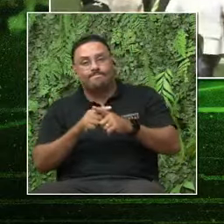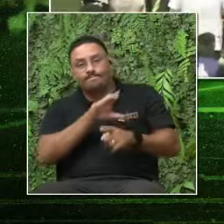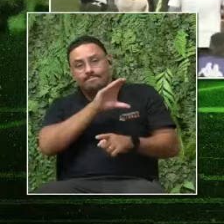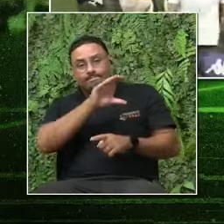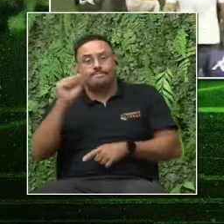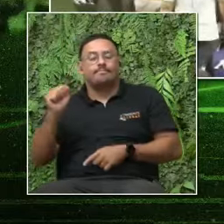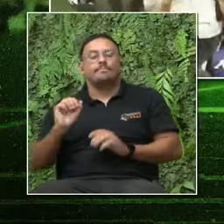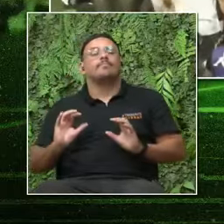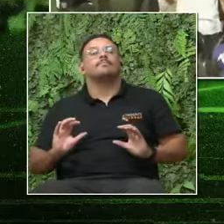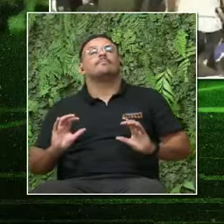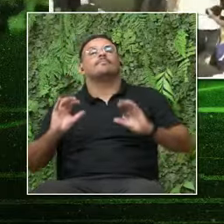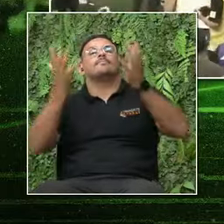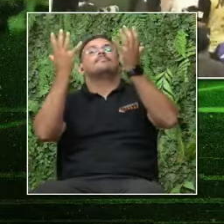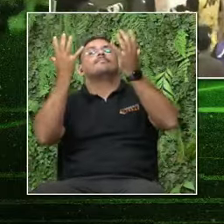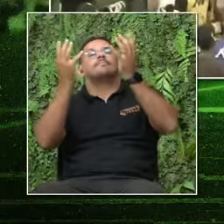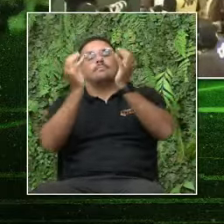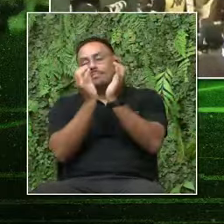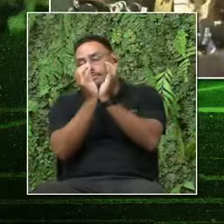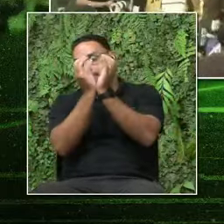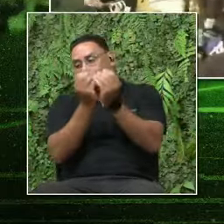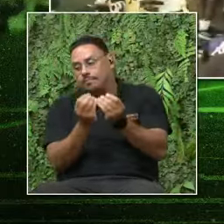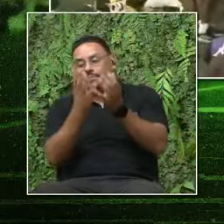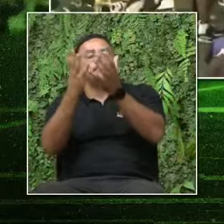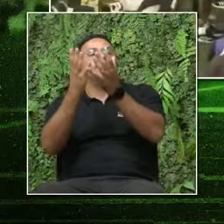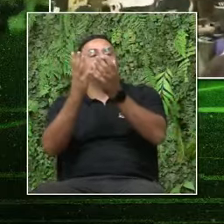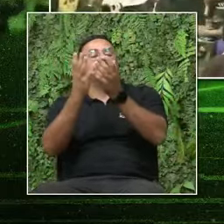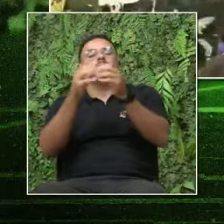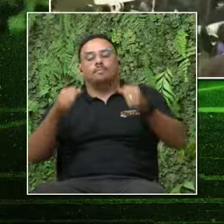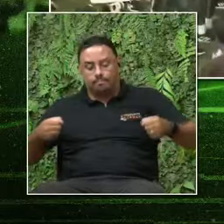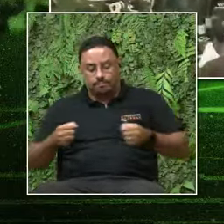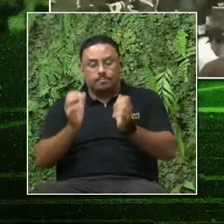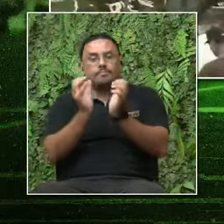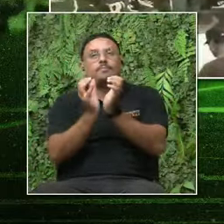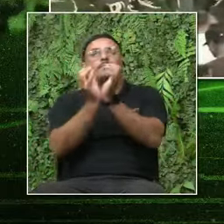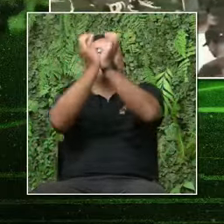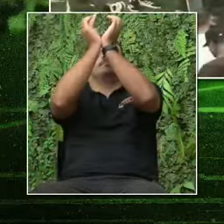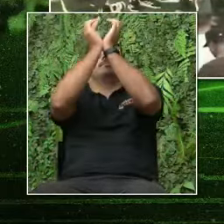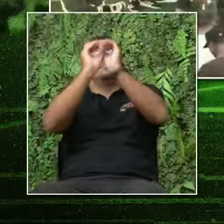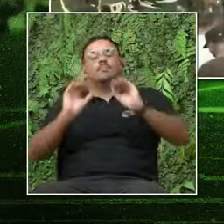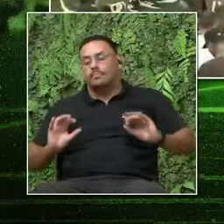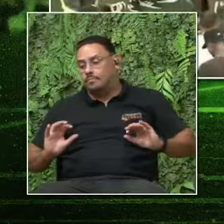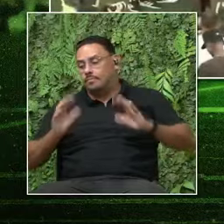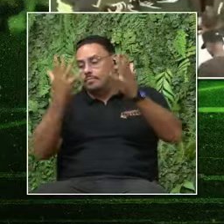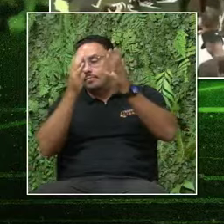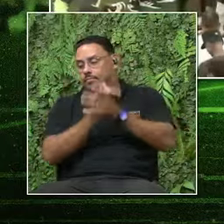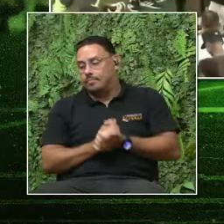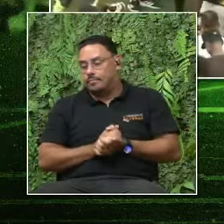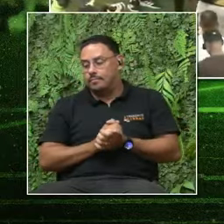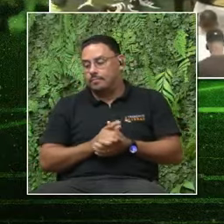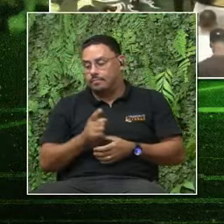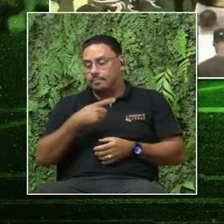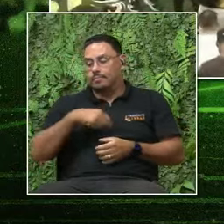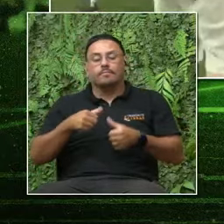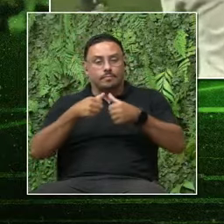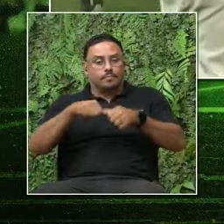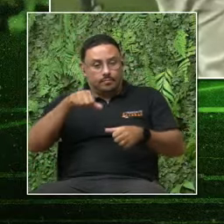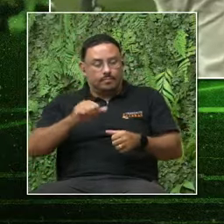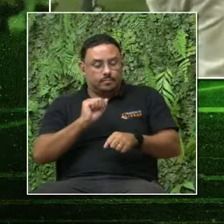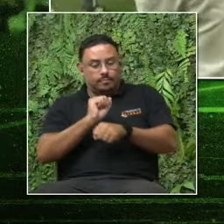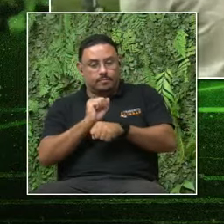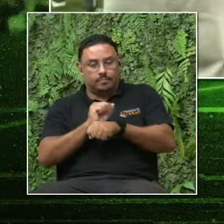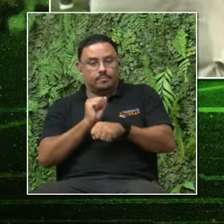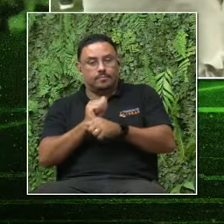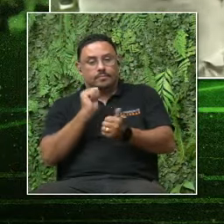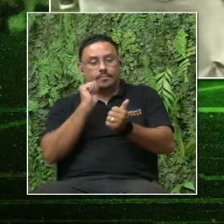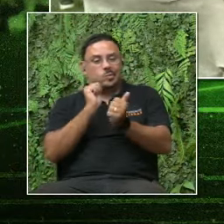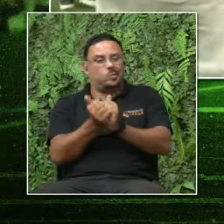aquela festa famosa entrega a taça rolou levantou e os caras estão fazendo aquela festa foi correndo vamos lá Estamos por aqui agora aguardando os